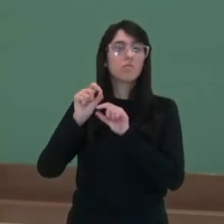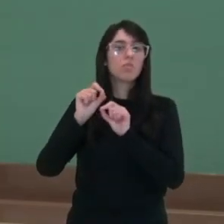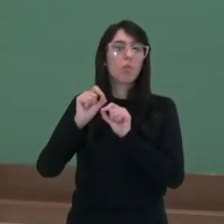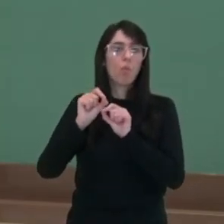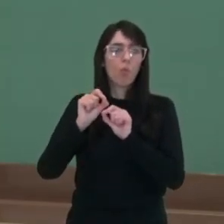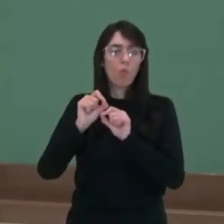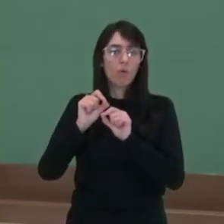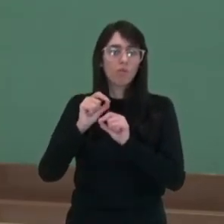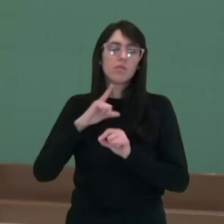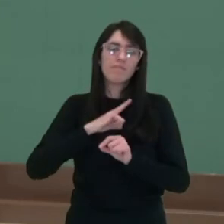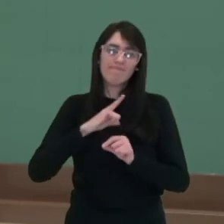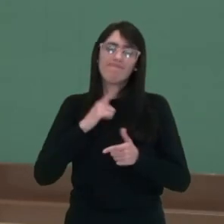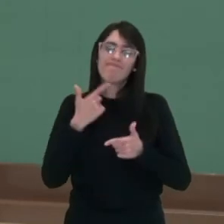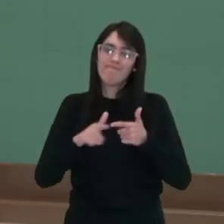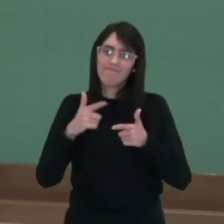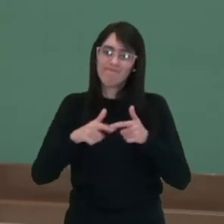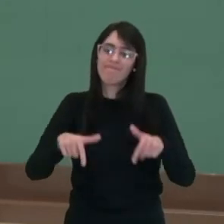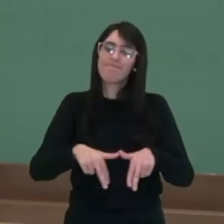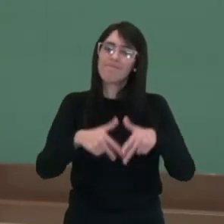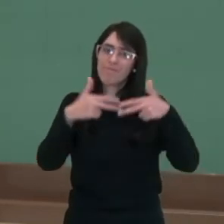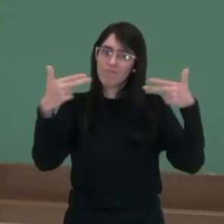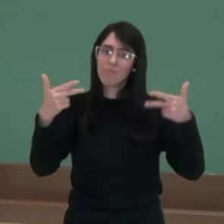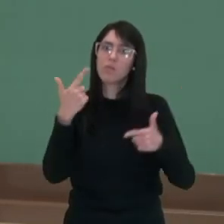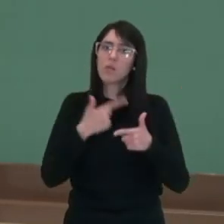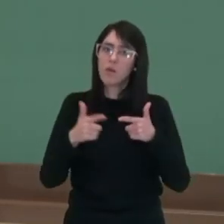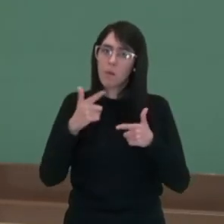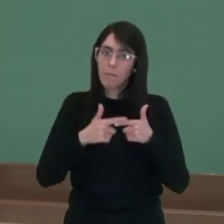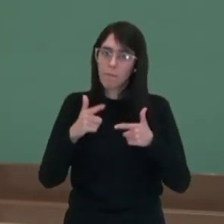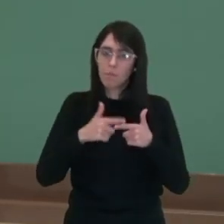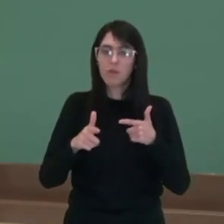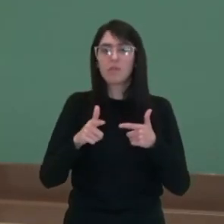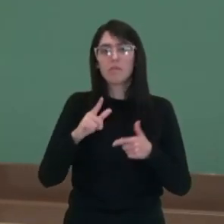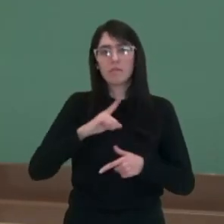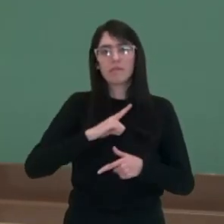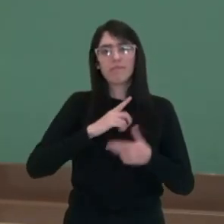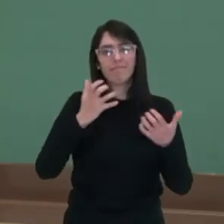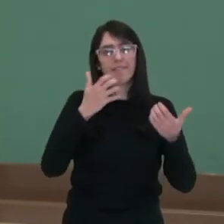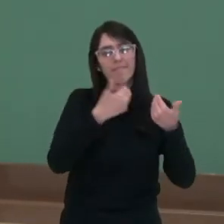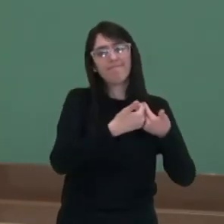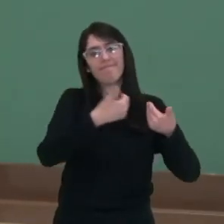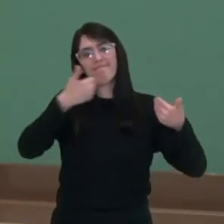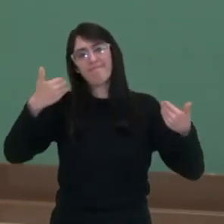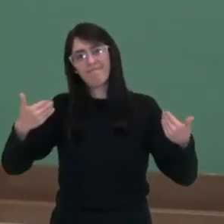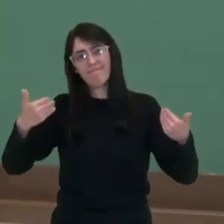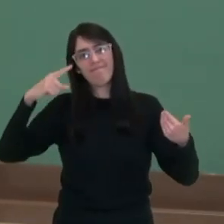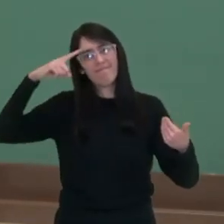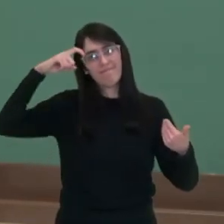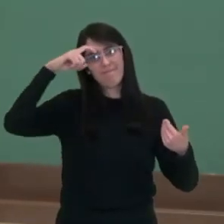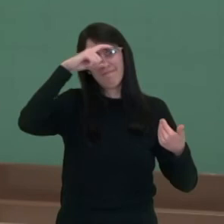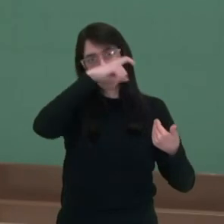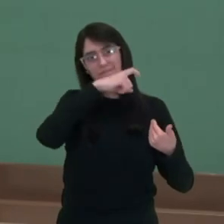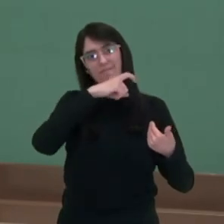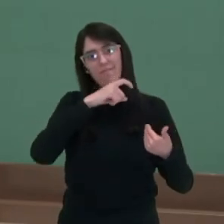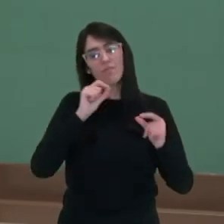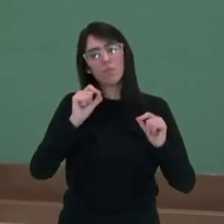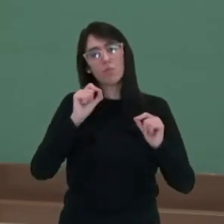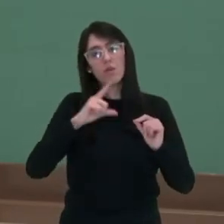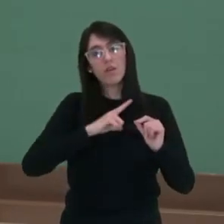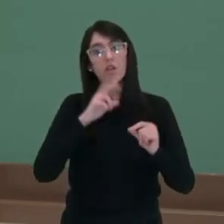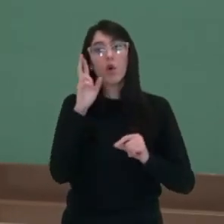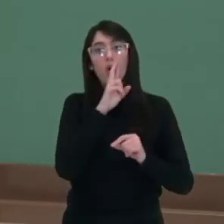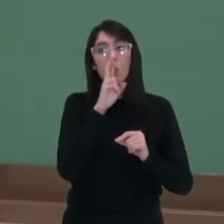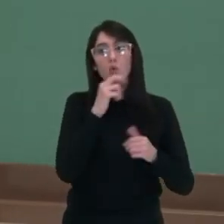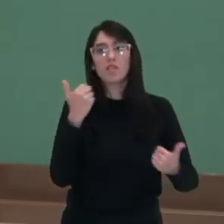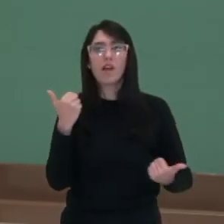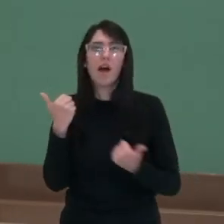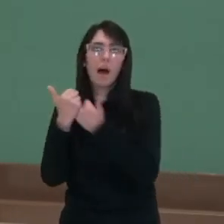acabou tendo conflitos étnicos internos, gerando um movimento separatista, e esse movimento separatista sendo apoiado pela Rússia